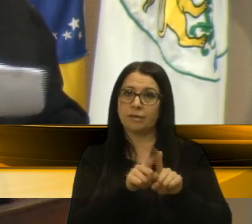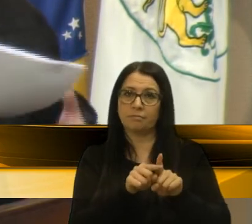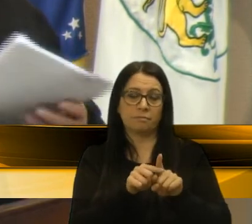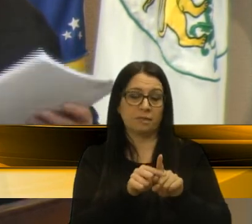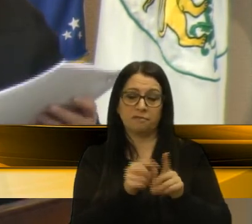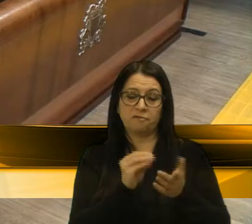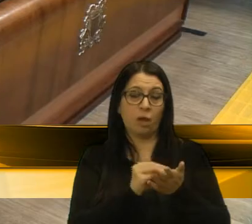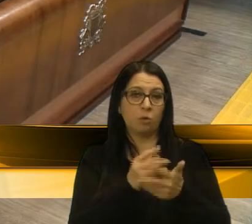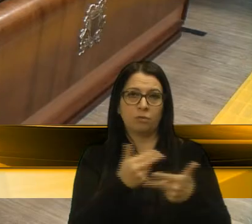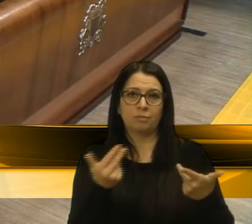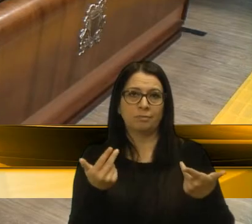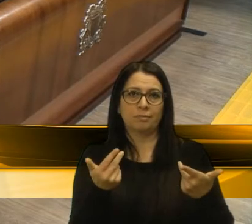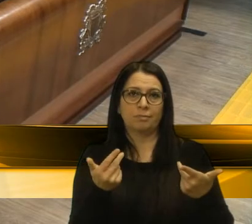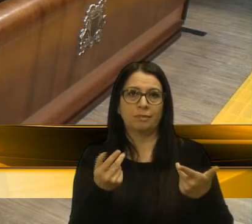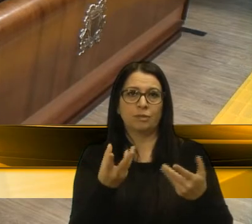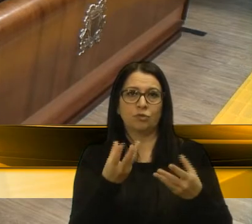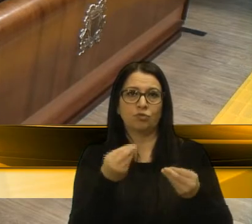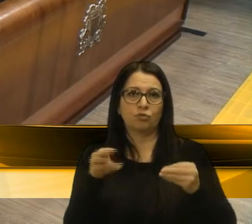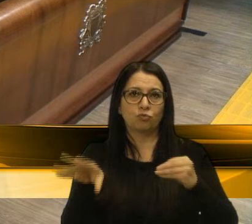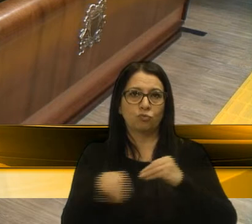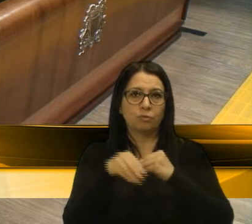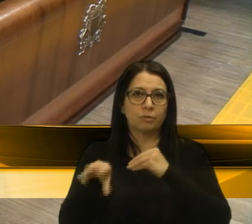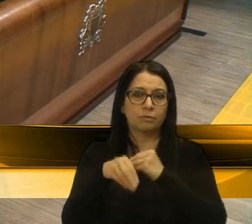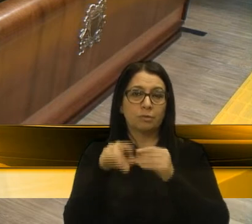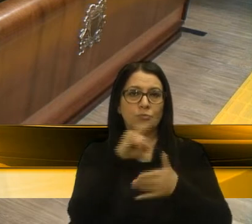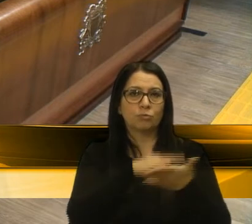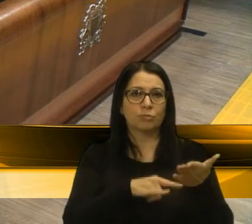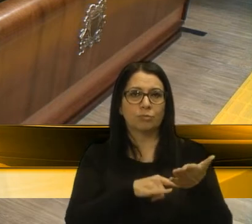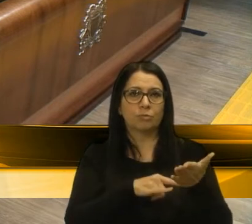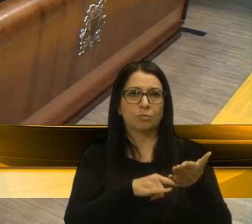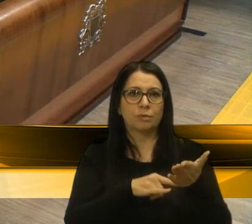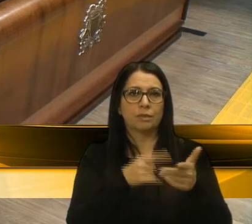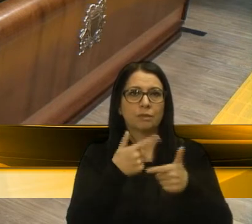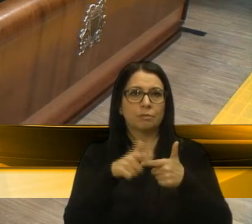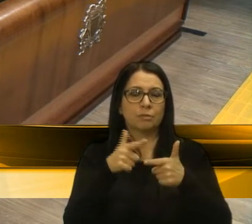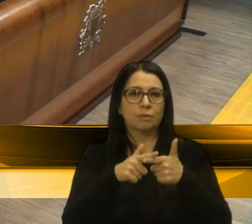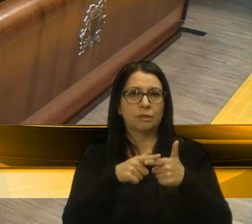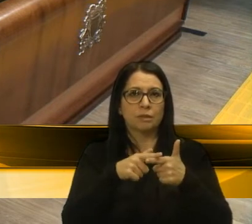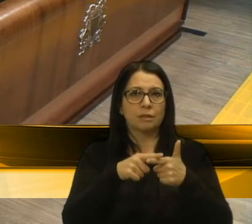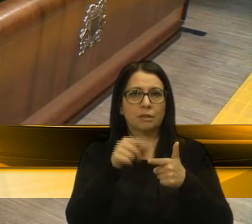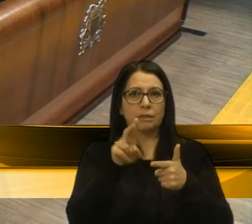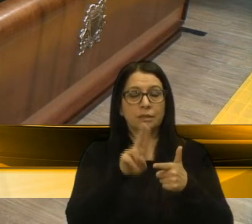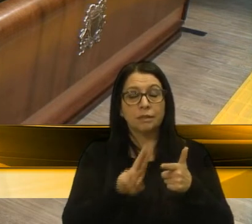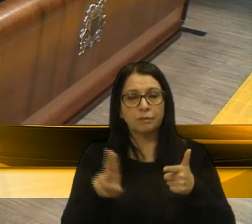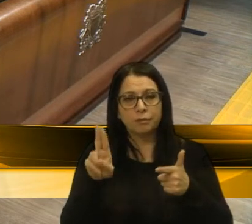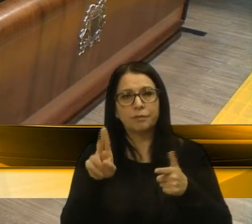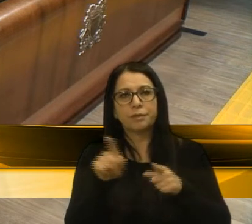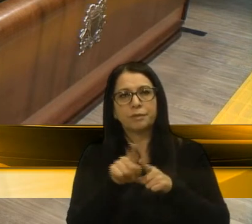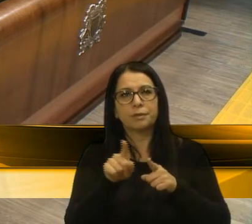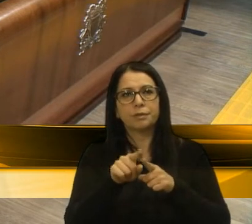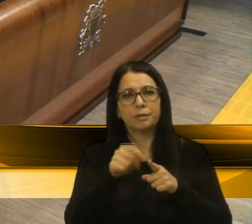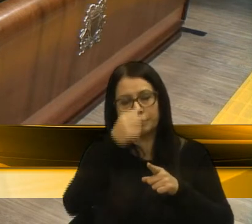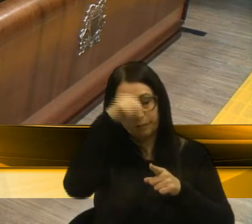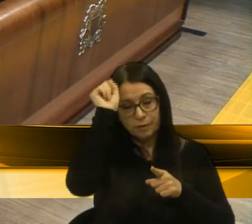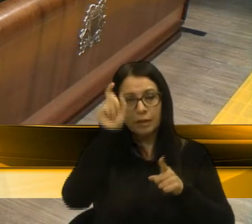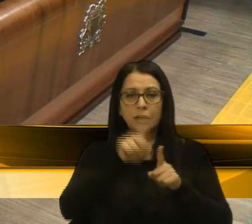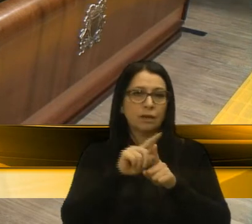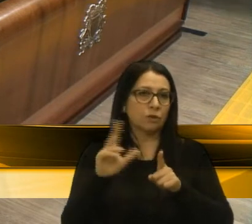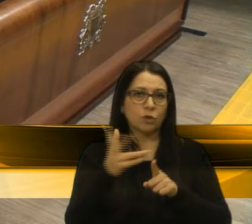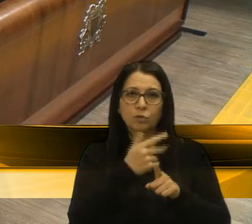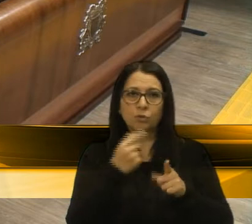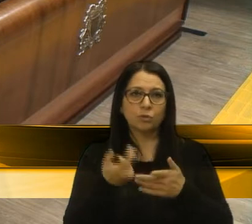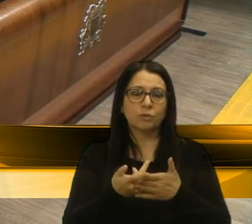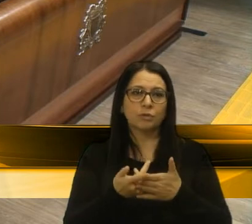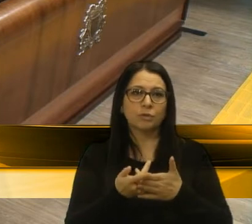risível. Junto aqui um monte de documentos com relação ao problema da universidade, ao problema do Golf Clube, né?